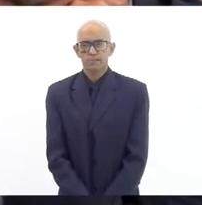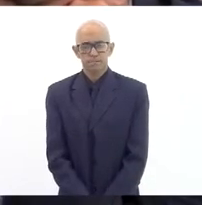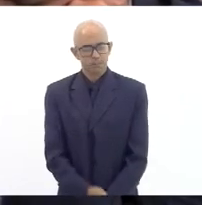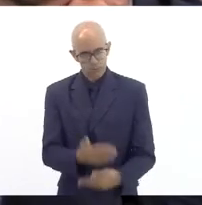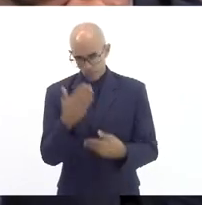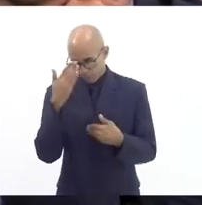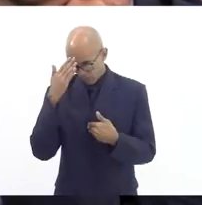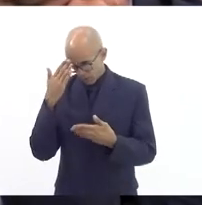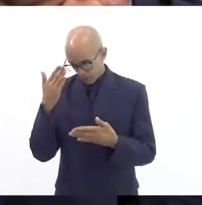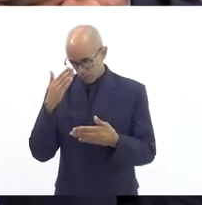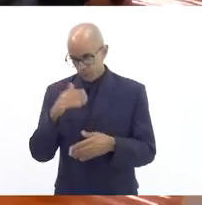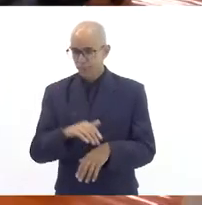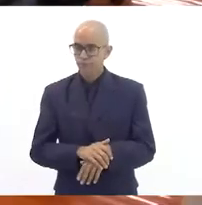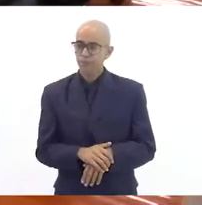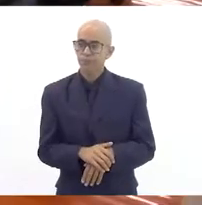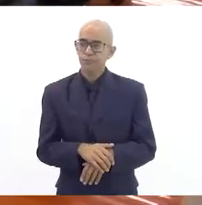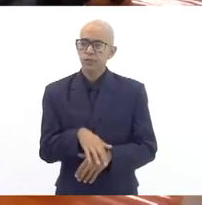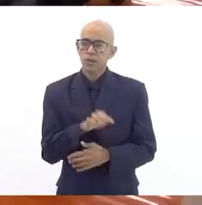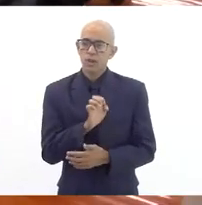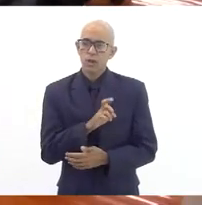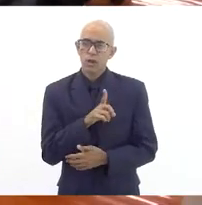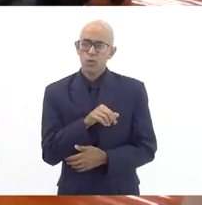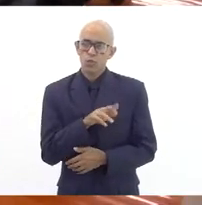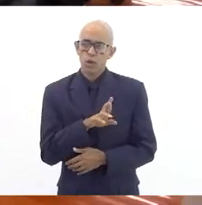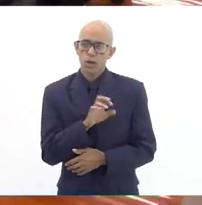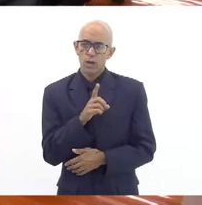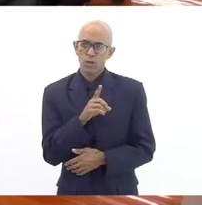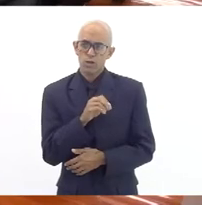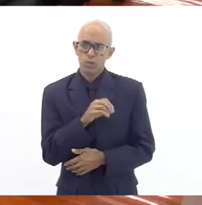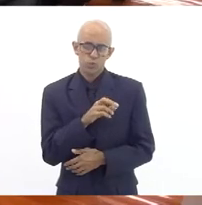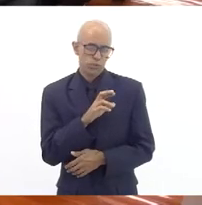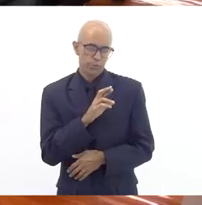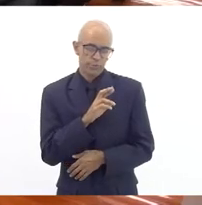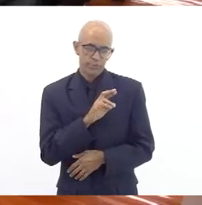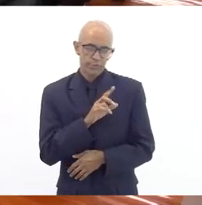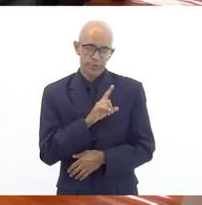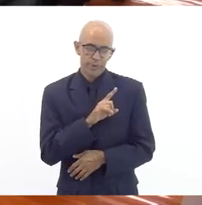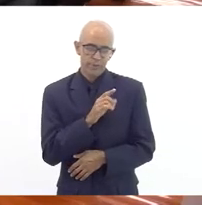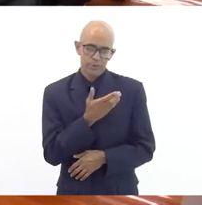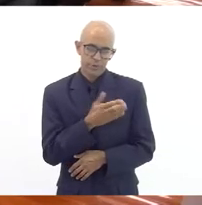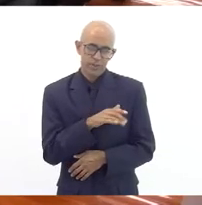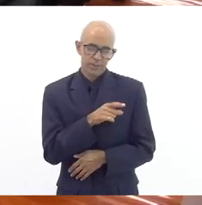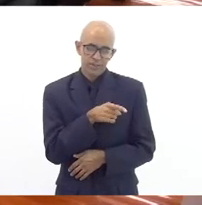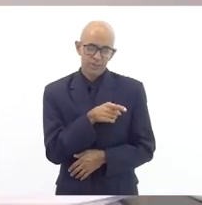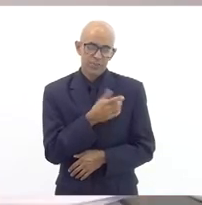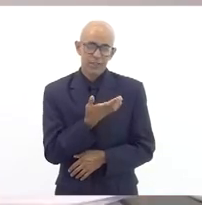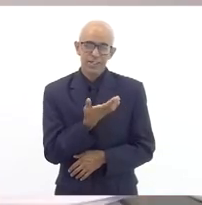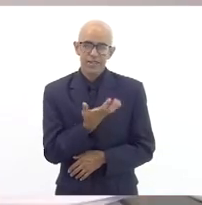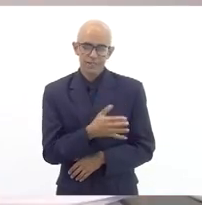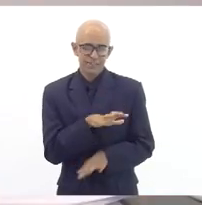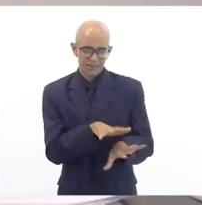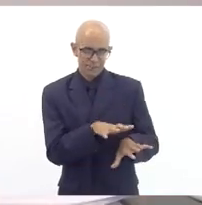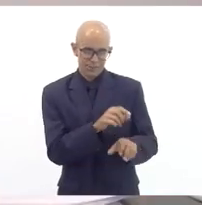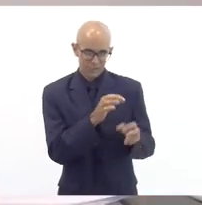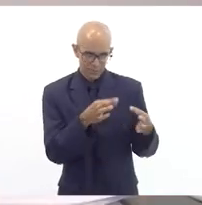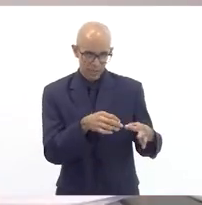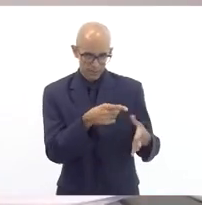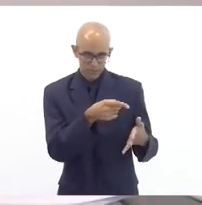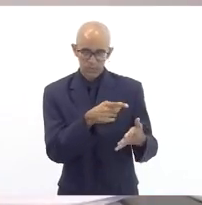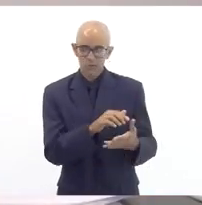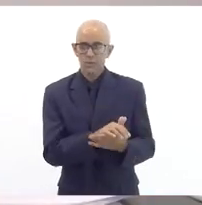Obrigado. Eduardo, não foi da forma que você queria a resposta, né? Você queria um cronograma de execução desse banheiro em todas as